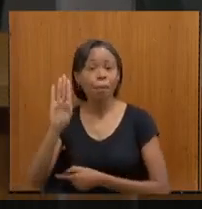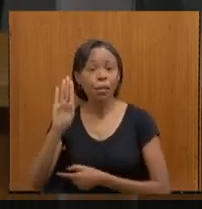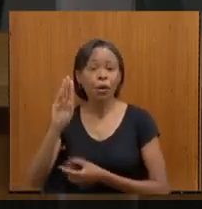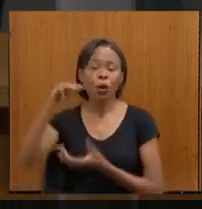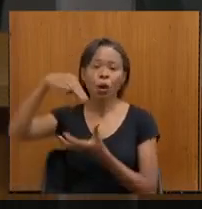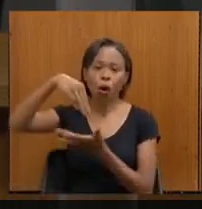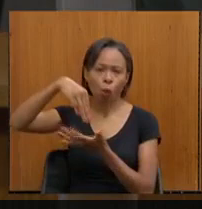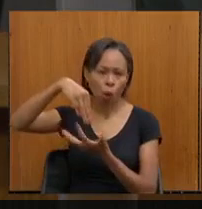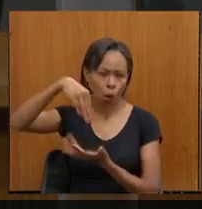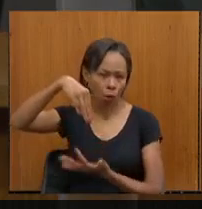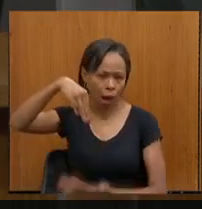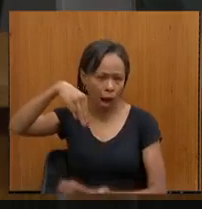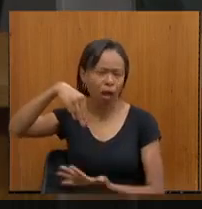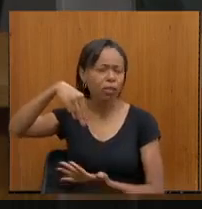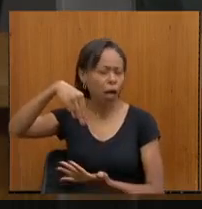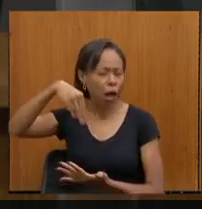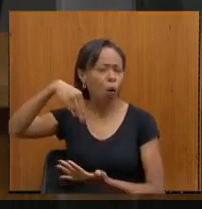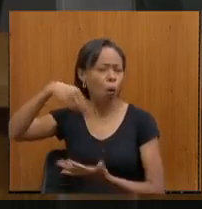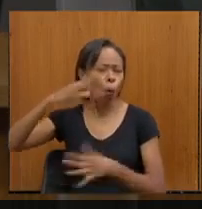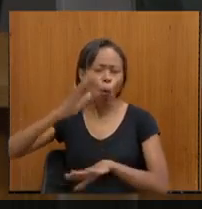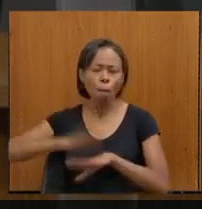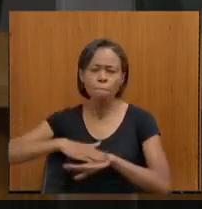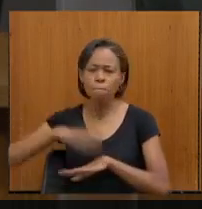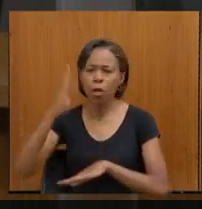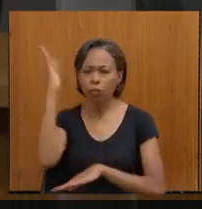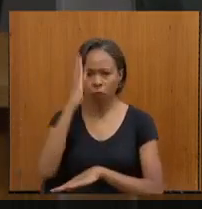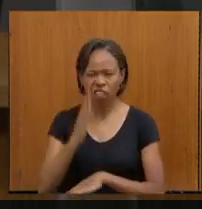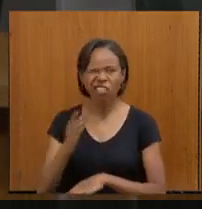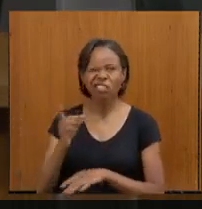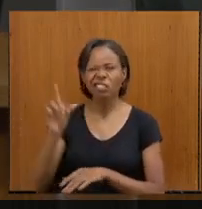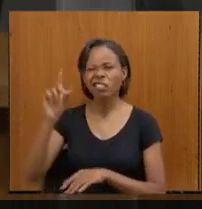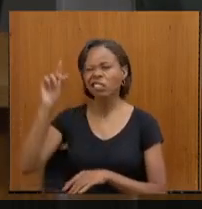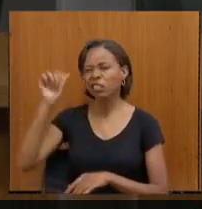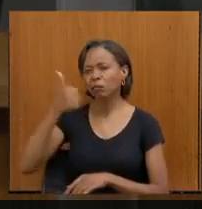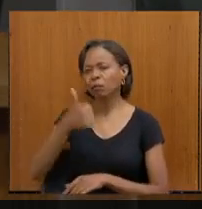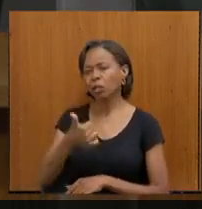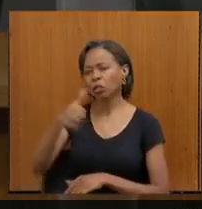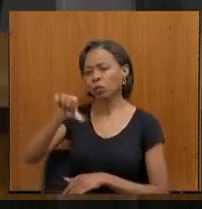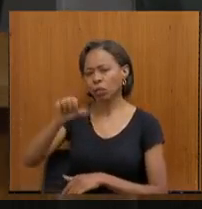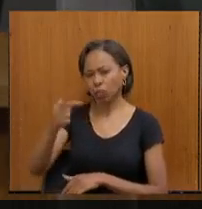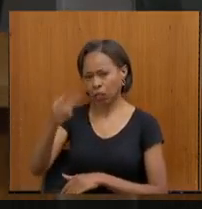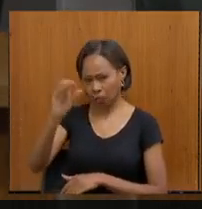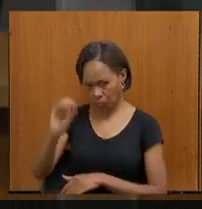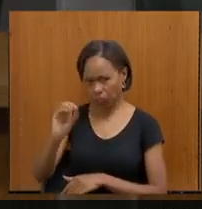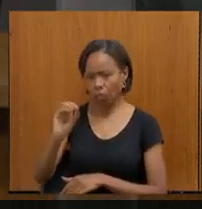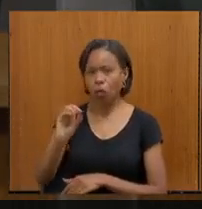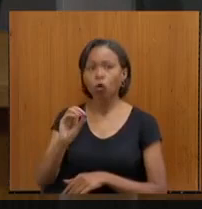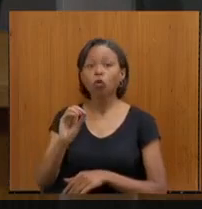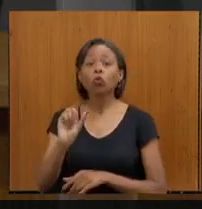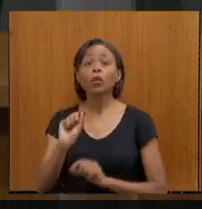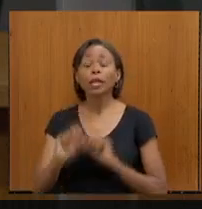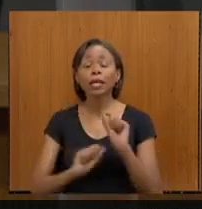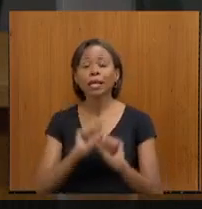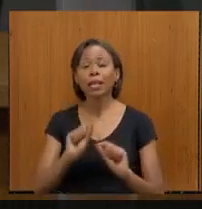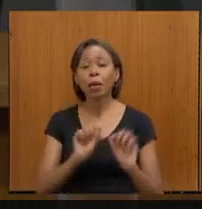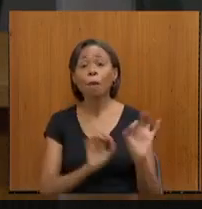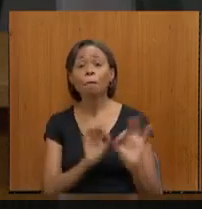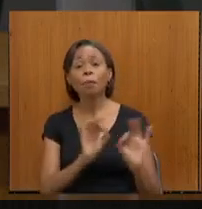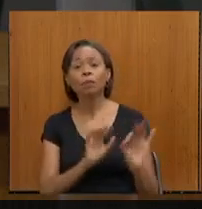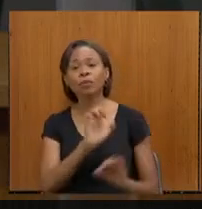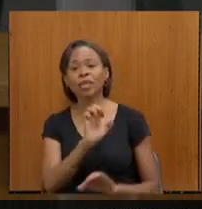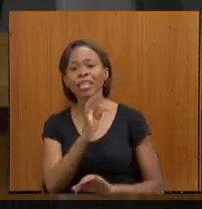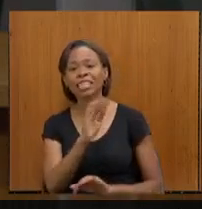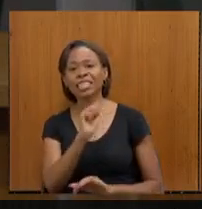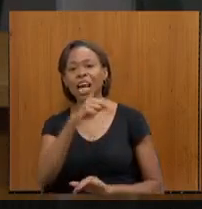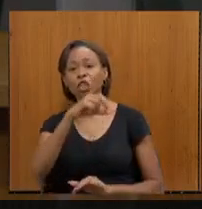biomassa e nós temos uma grande tradição também desde 1970 no programa de etanol a gente já lida com isso